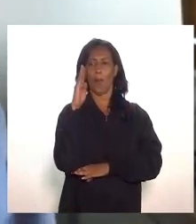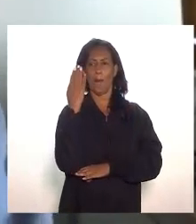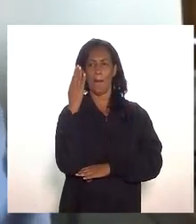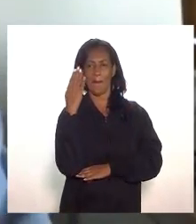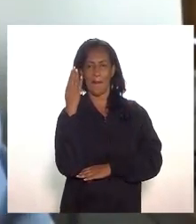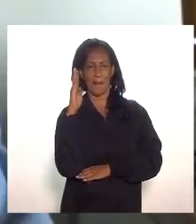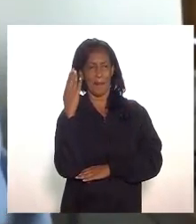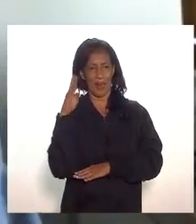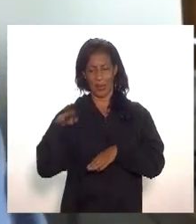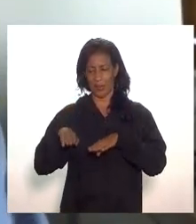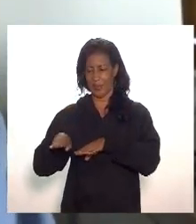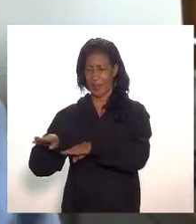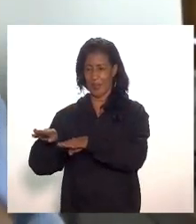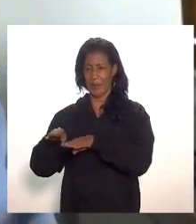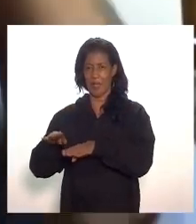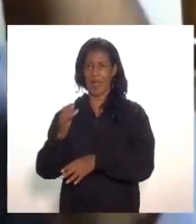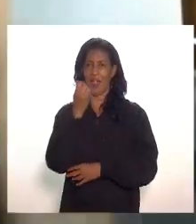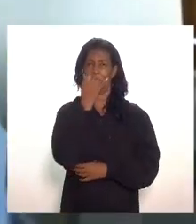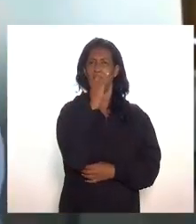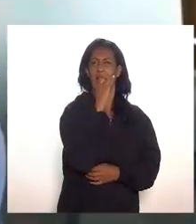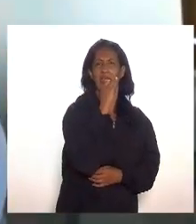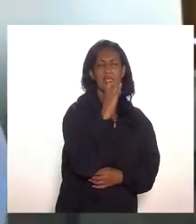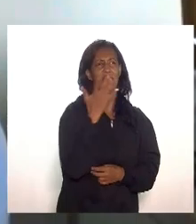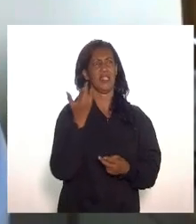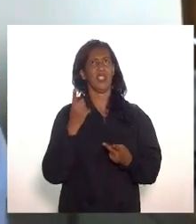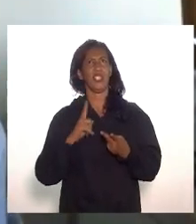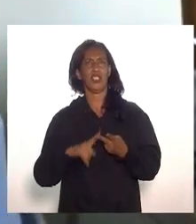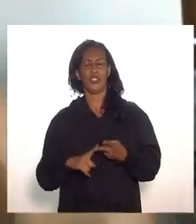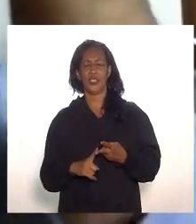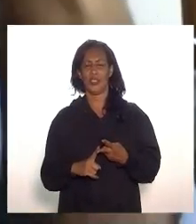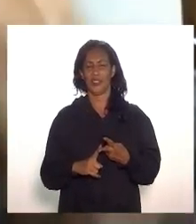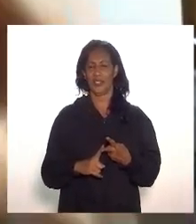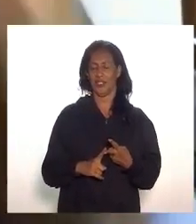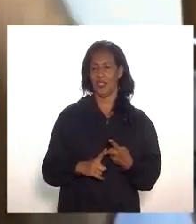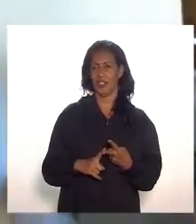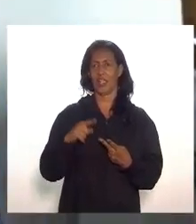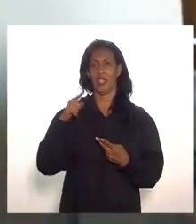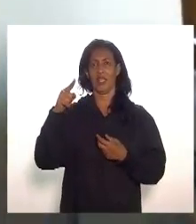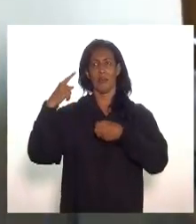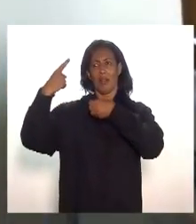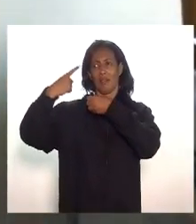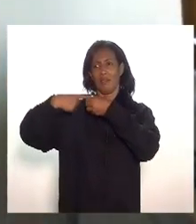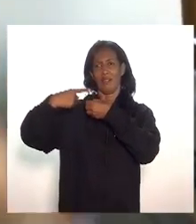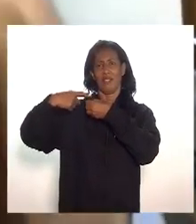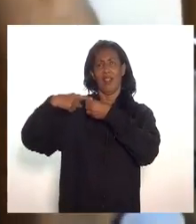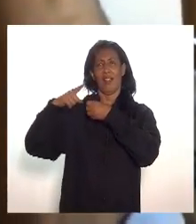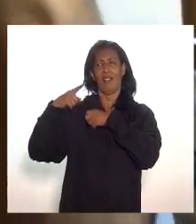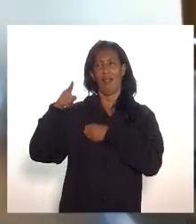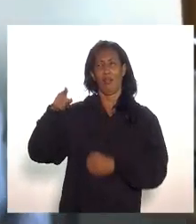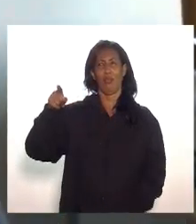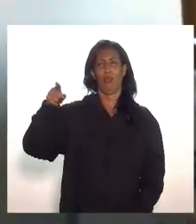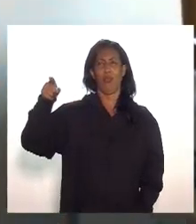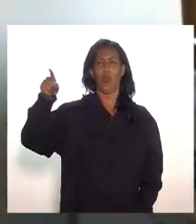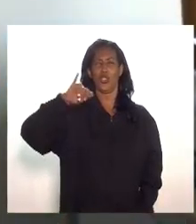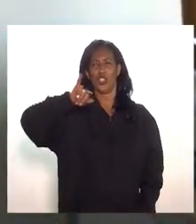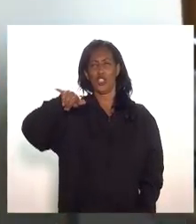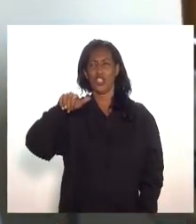pedreiro, eletricista, entre tantas outras profissões, moram na Baixada Fluminense, por exemplo, em